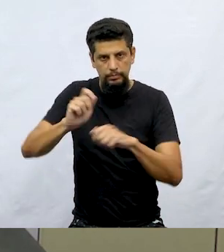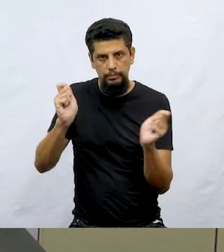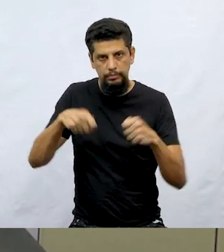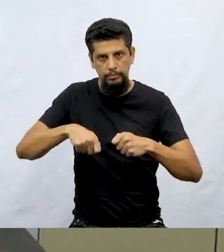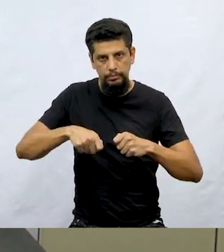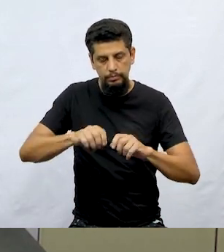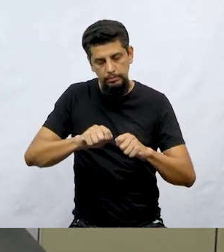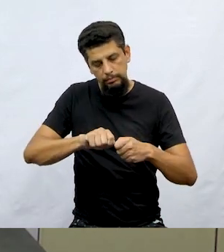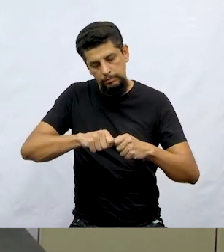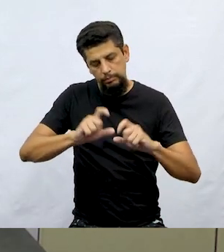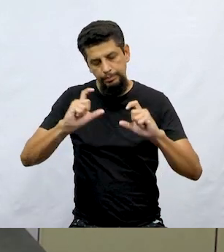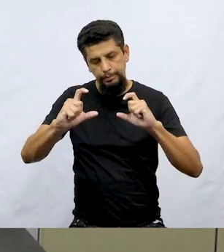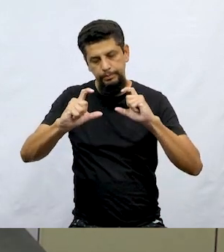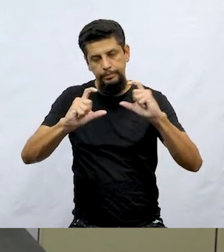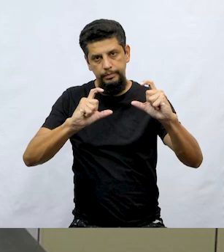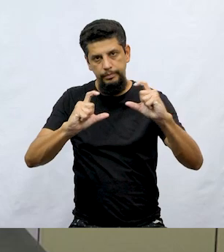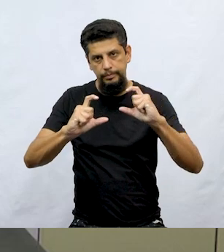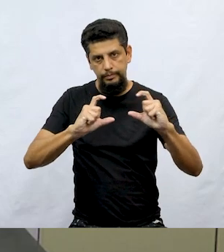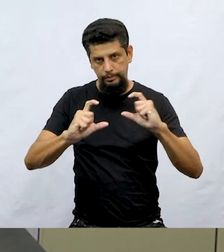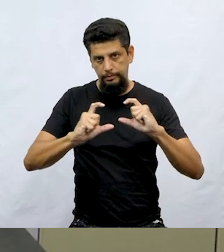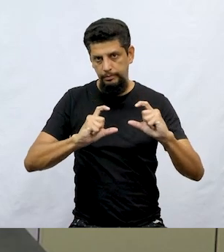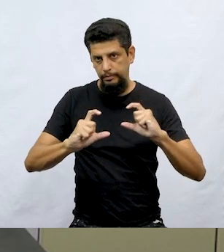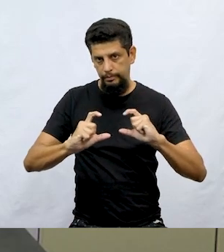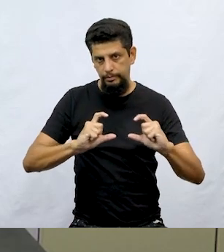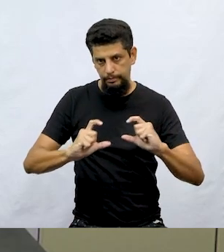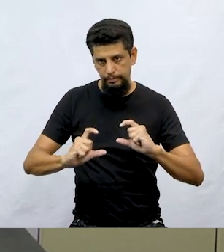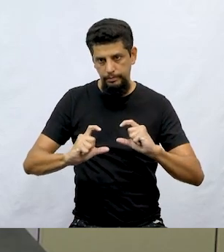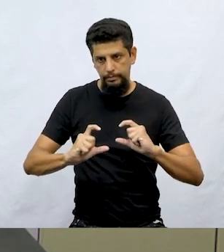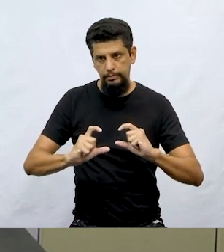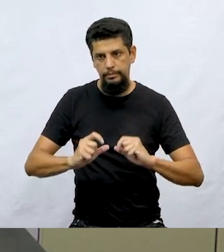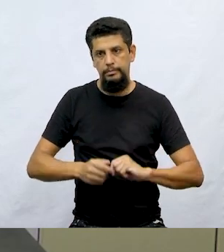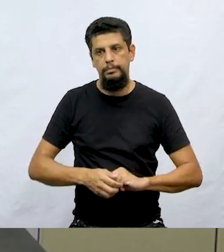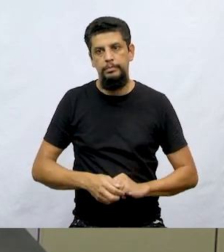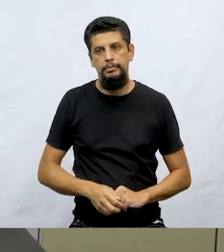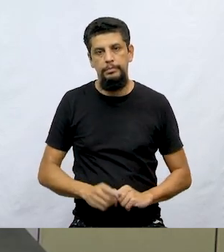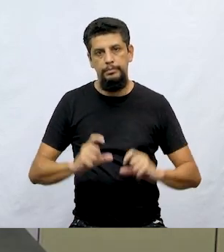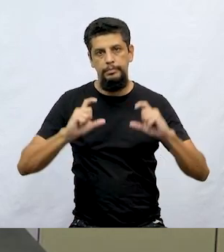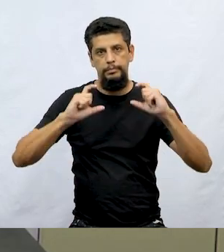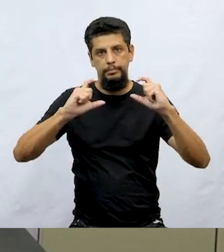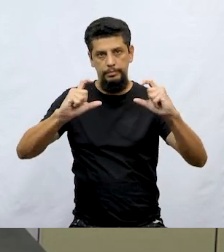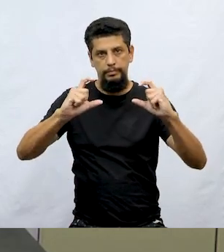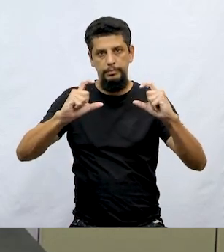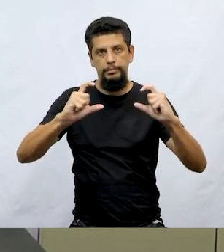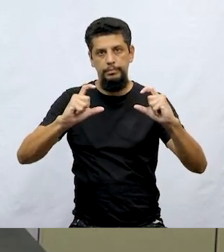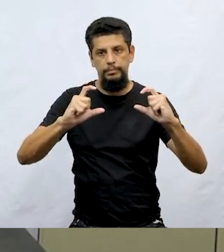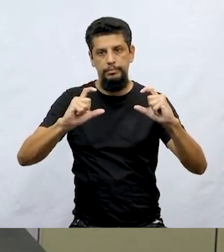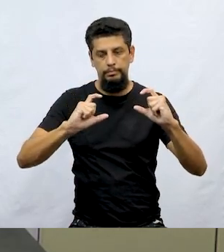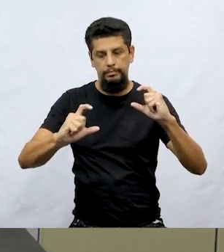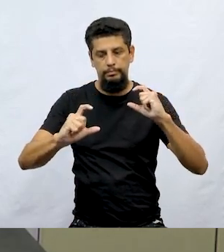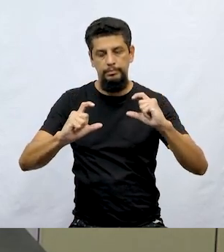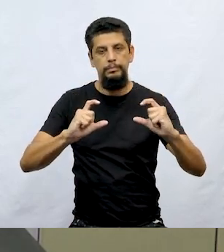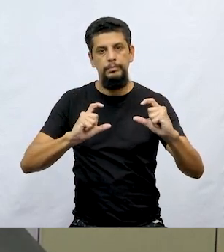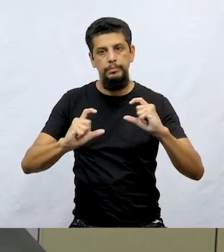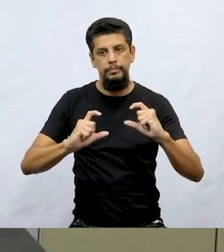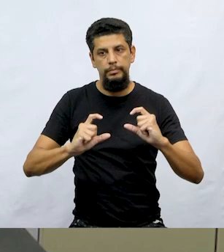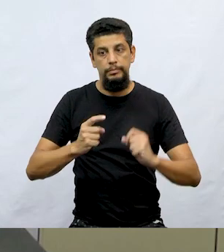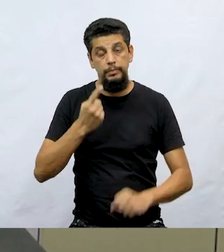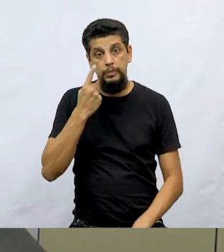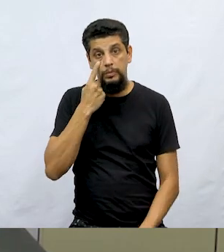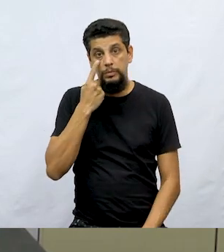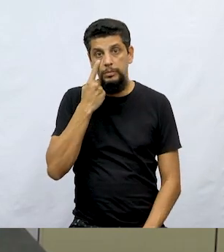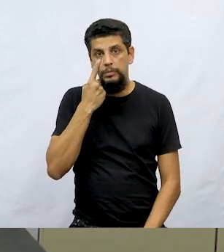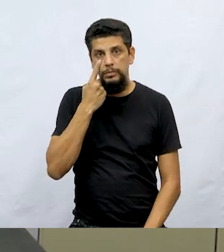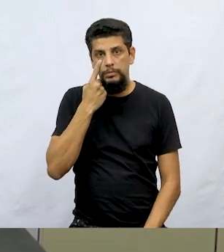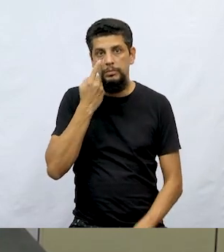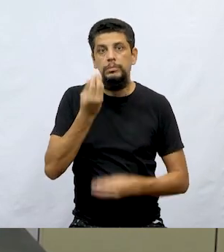e pode cortar também, ó. Muito bem. Bem então, na... Onde tá marcadinho, ó. Não é por falta de cortar. Olha